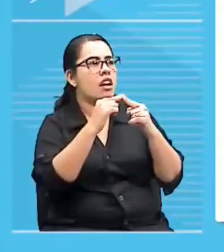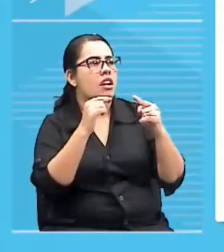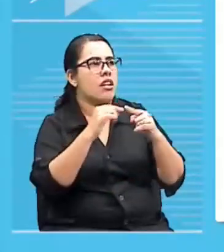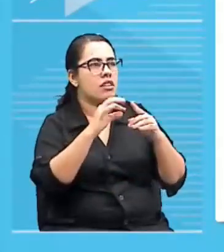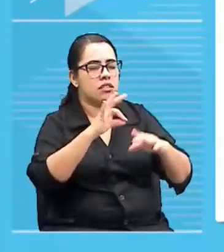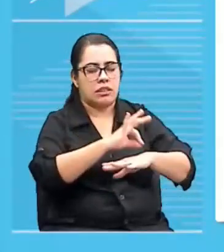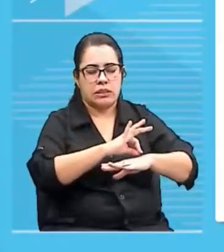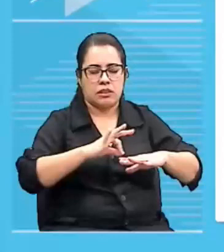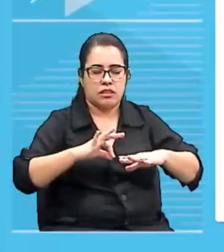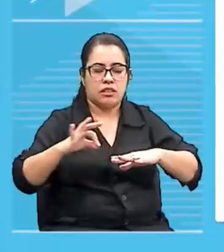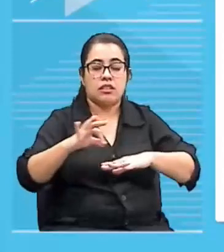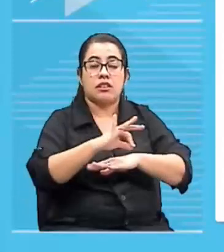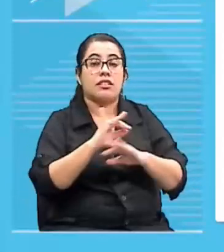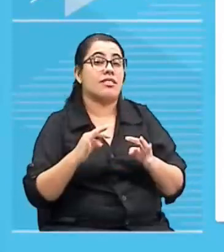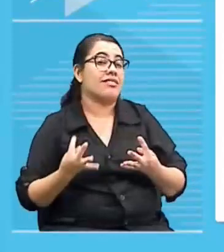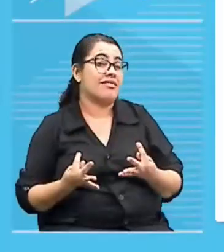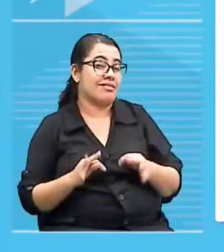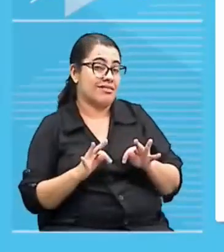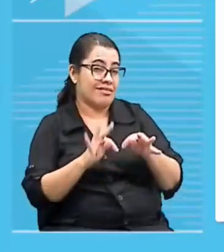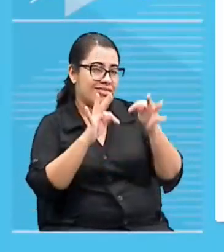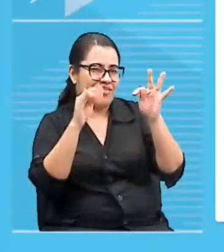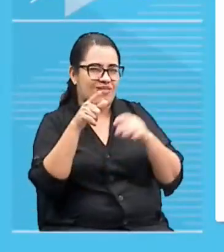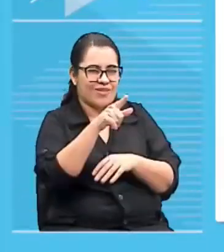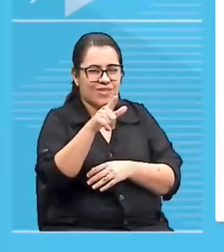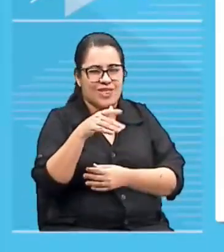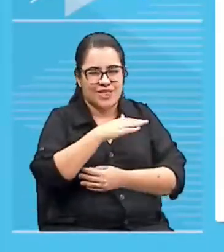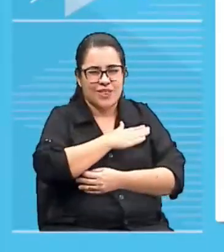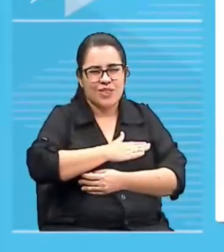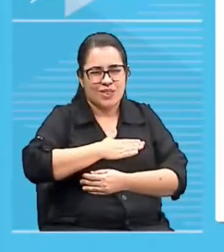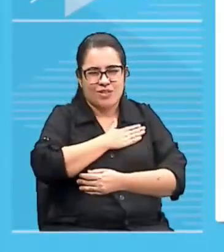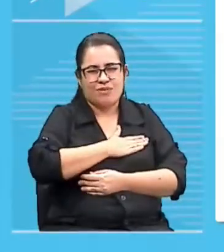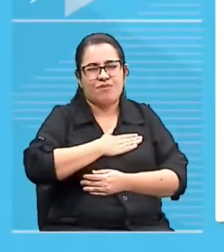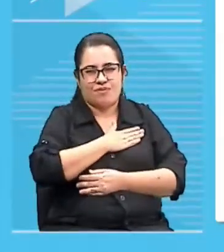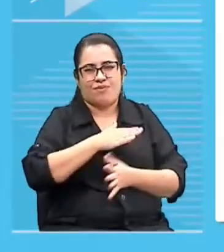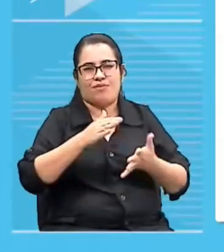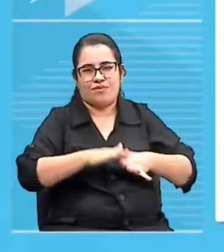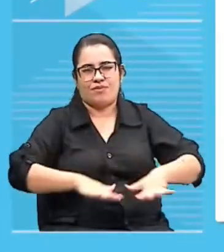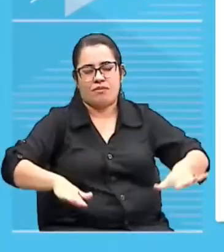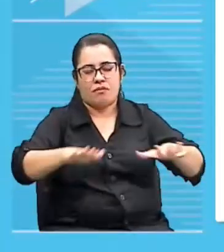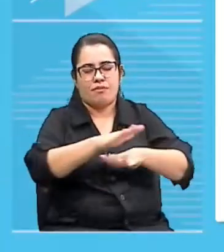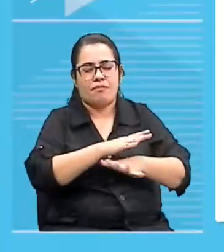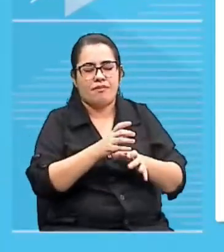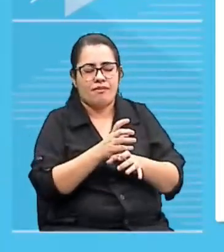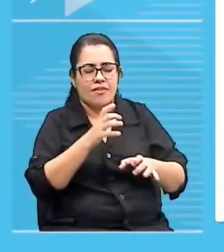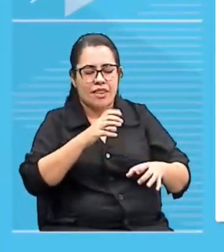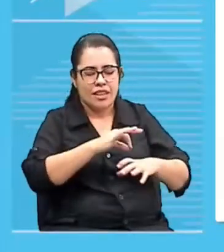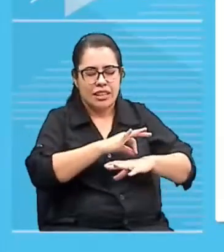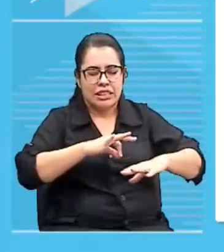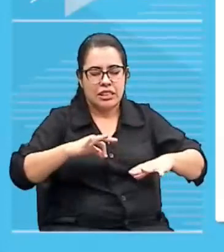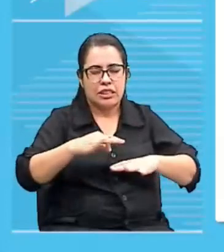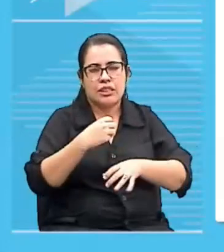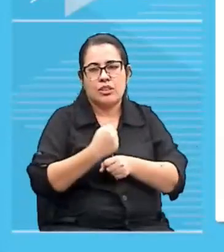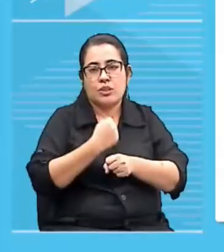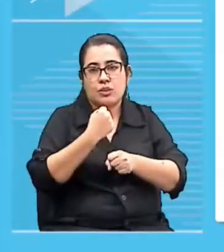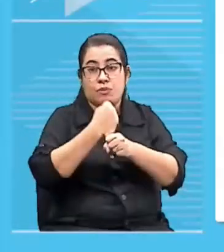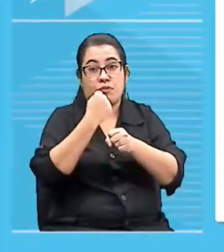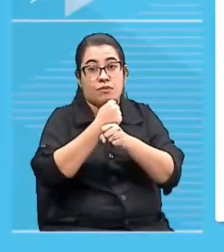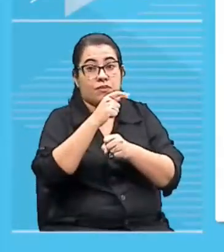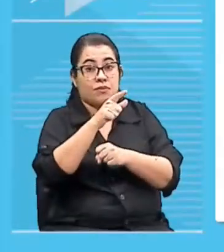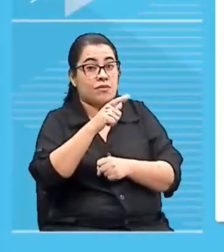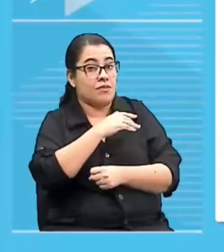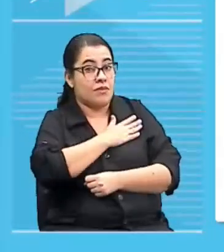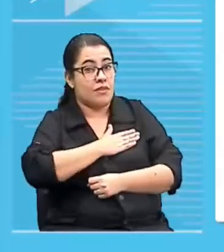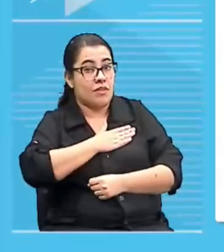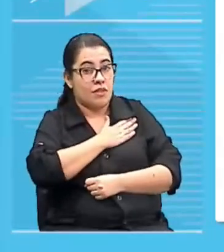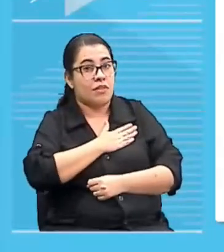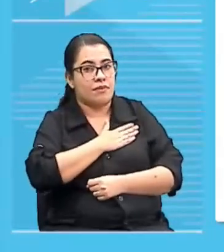e tecnologia. Então, você aí que gosta dessa área da arquitetura, que gosta da área da construção civil, por